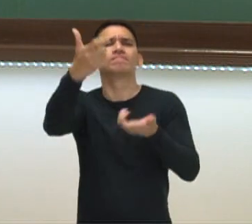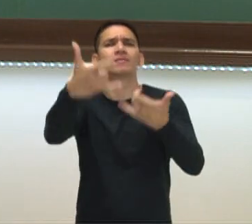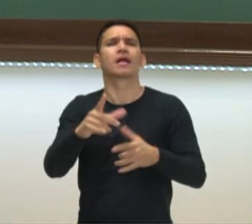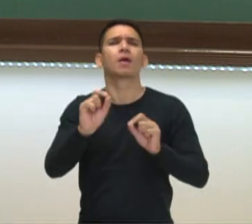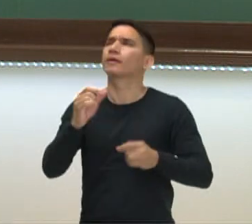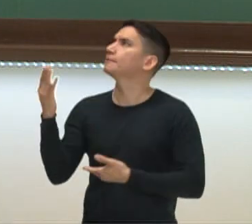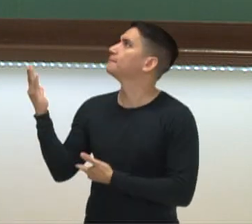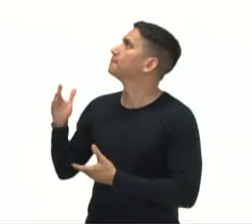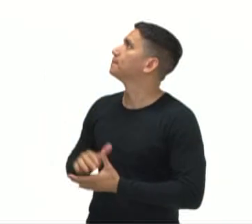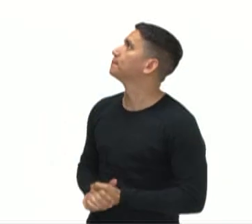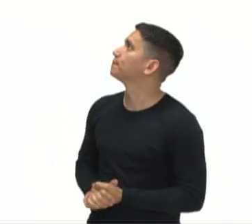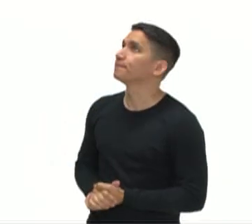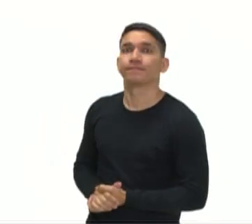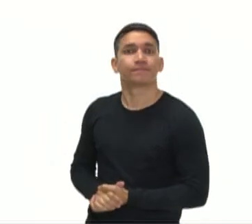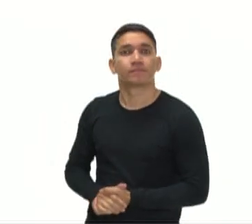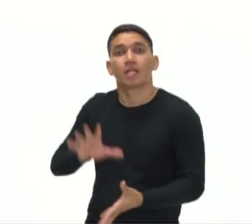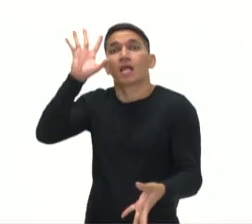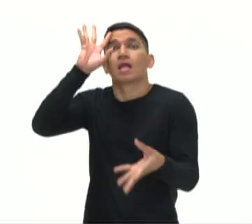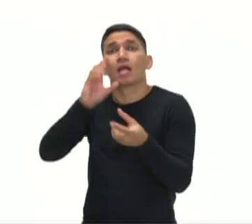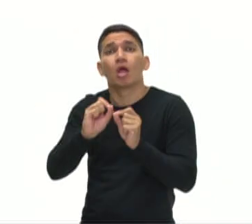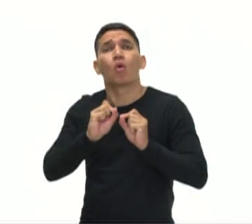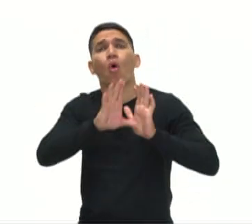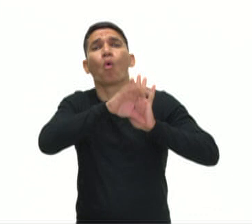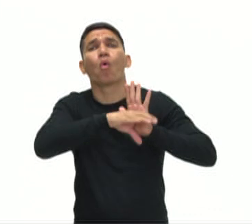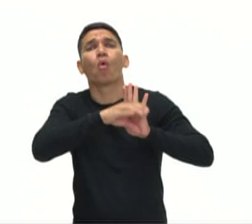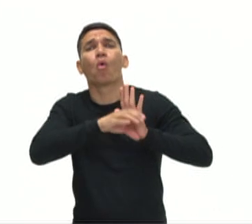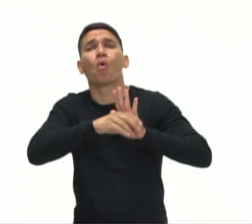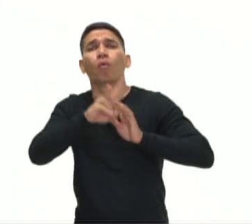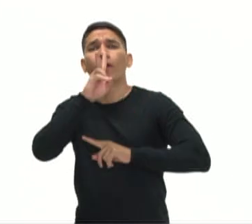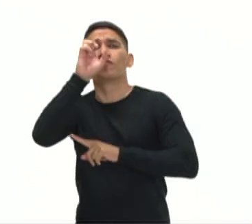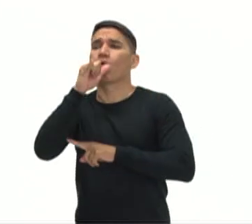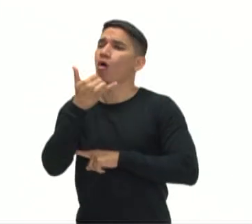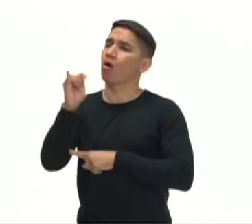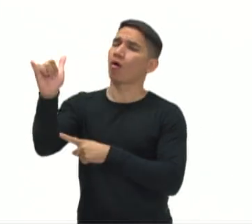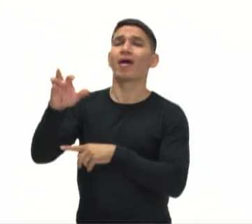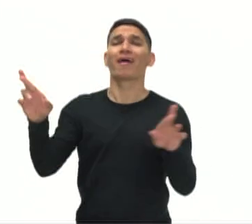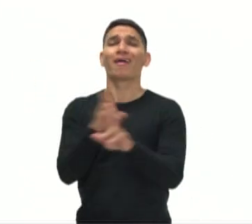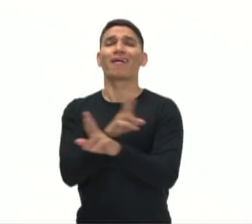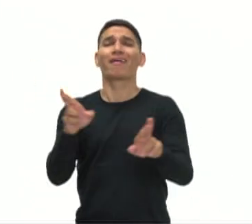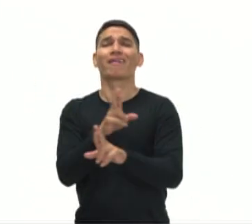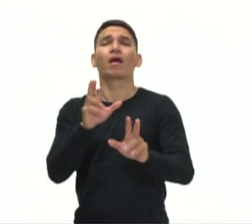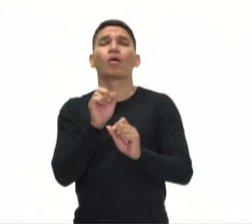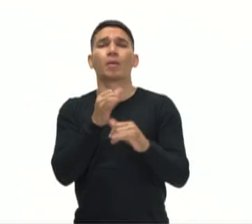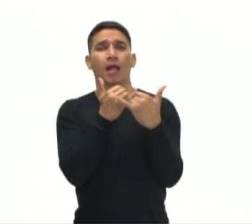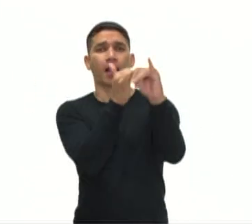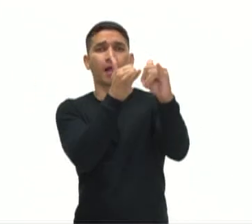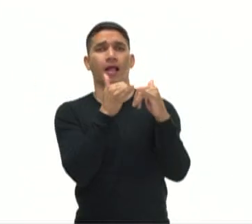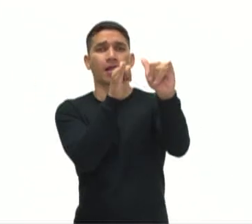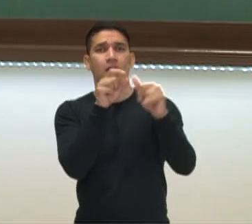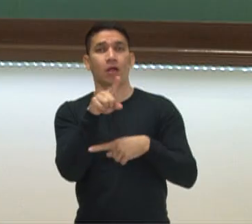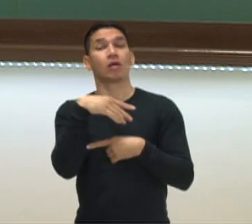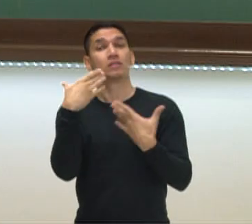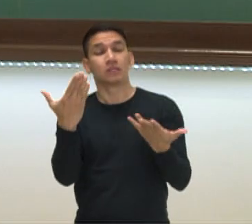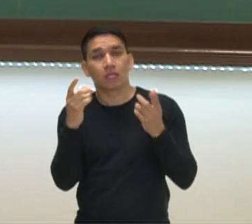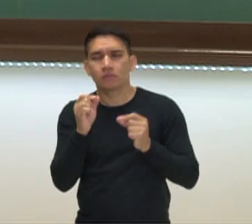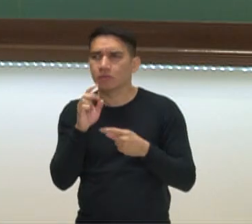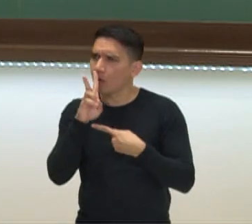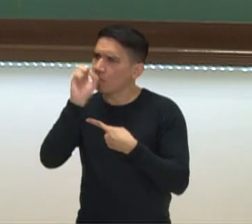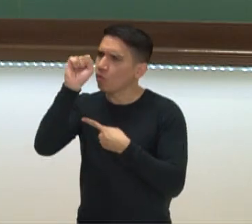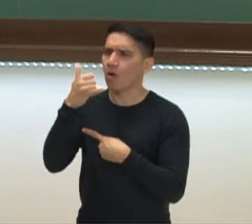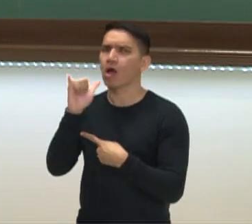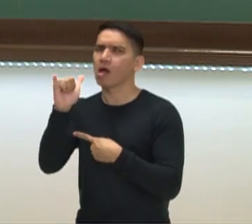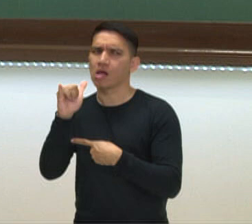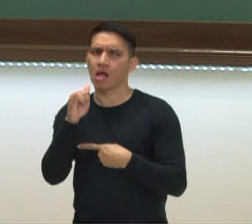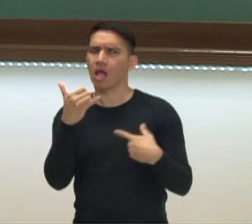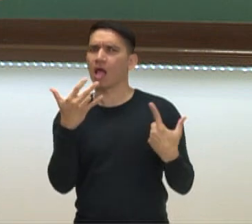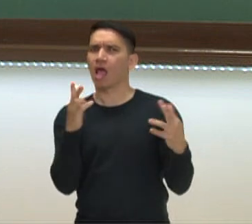hoje? Entender o conceito de potência elétrica e sua relação com a energia elétrica. Potência elétrica e energia tem uma